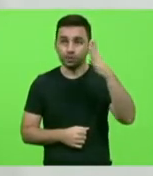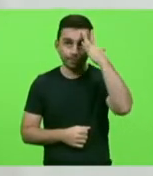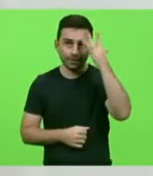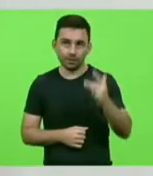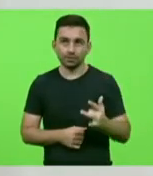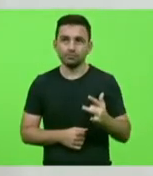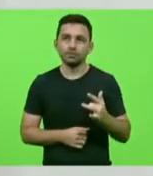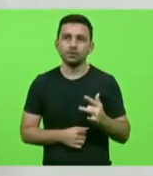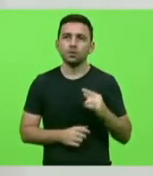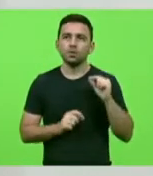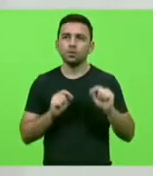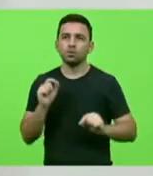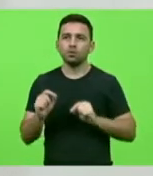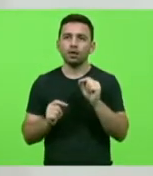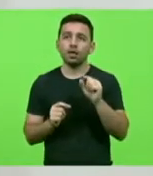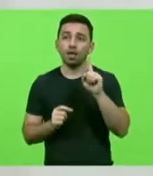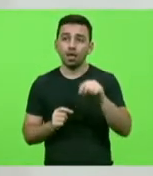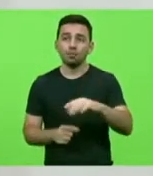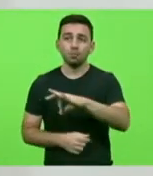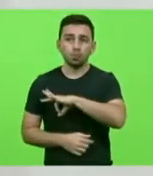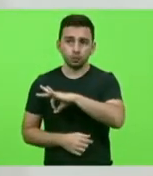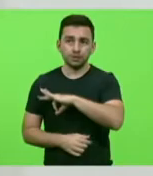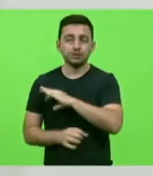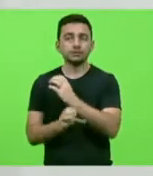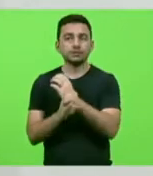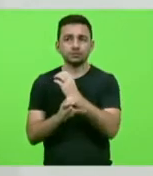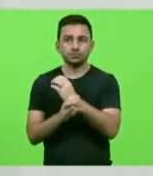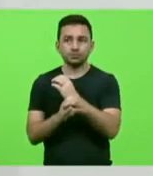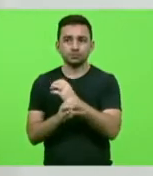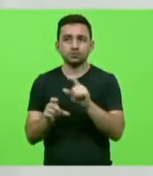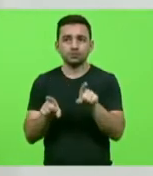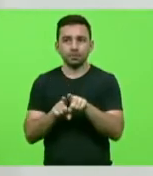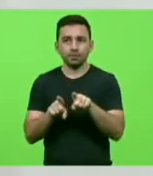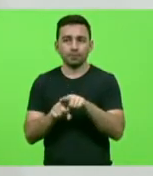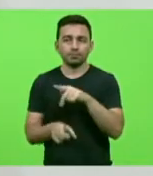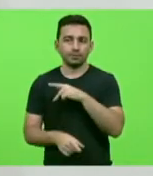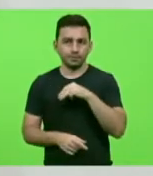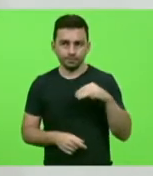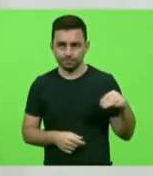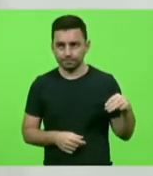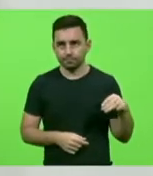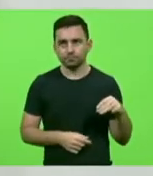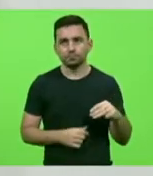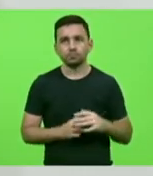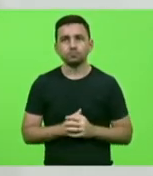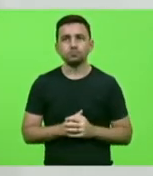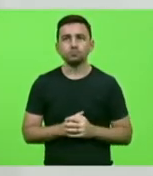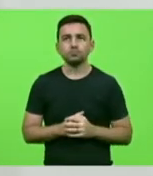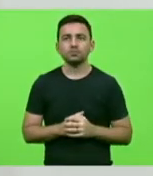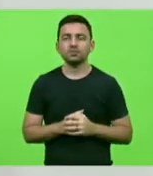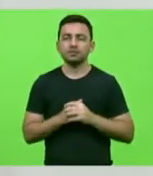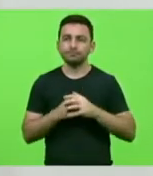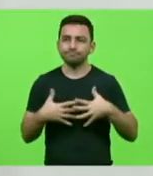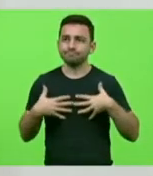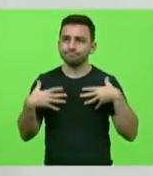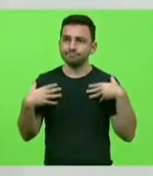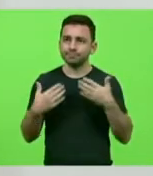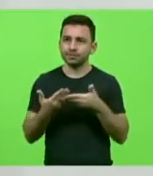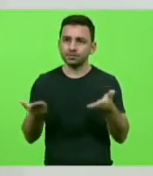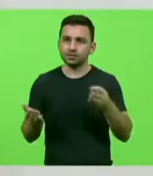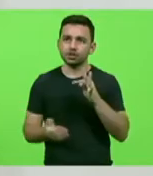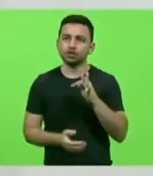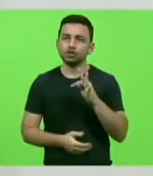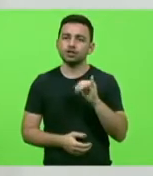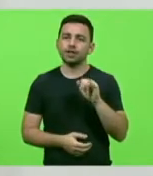que é o dia da Polícia Civil e da Polícia Militar. homenagem a Tiradentes,